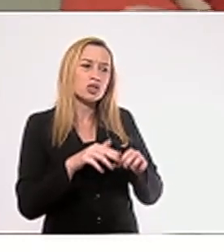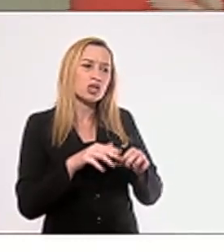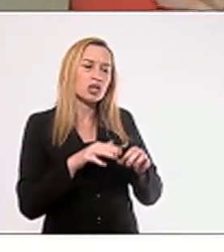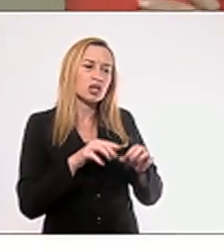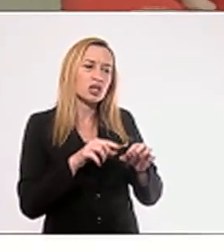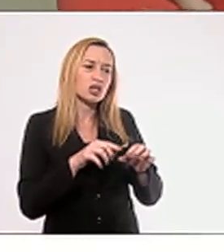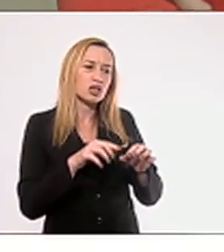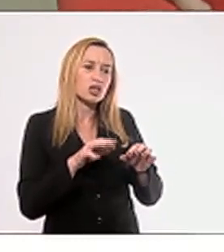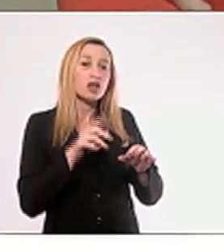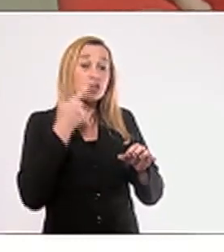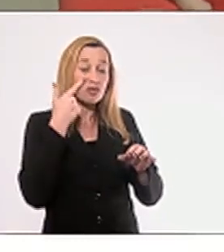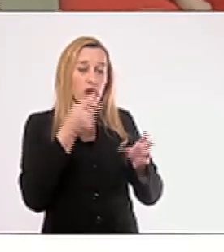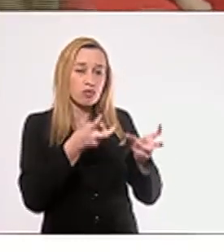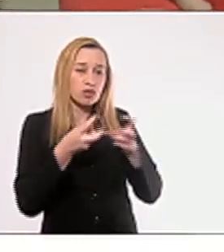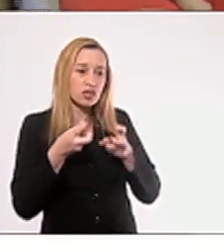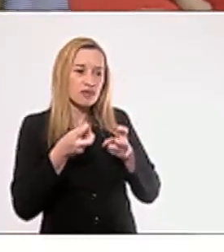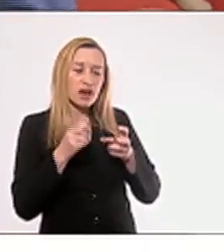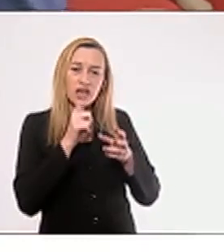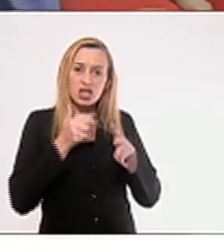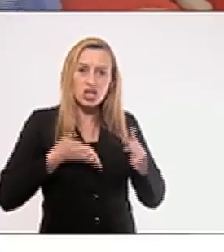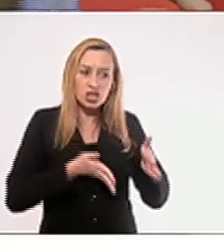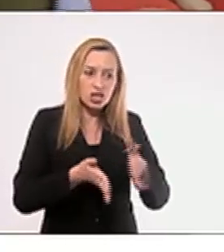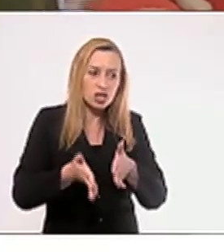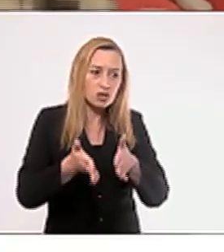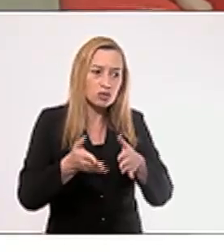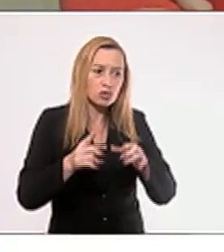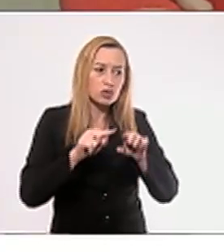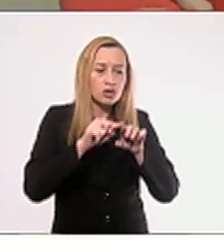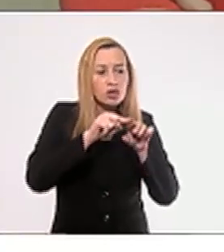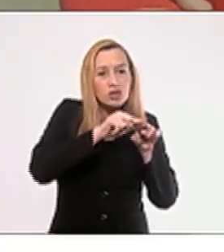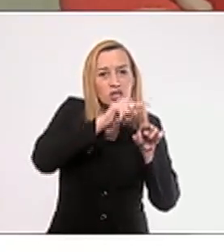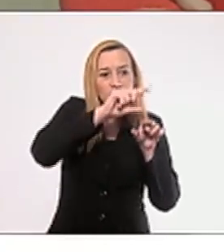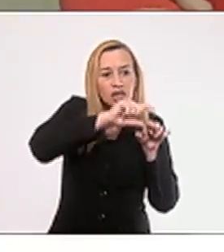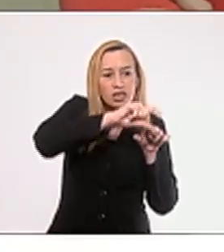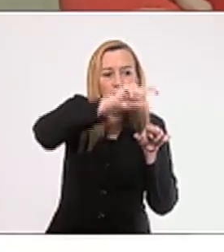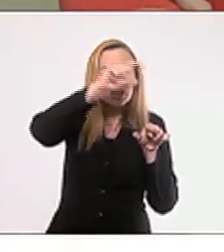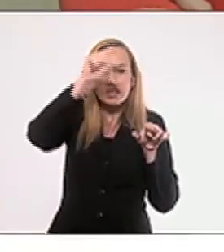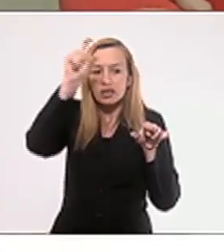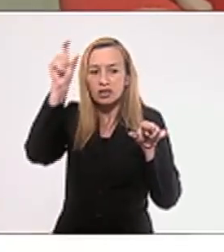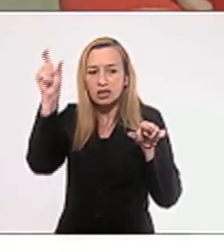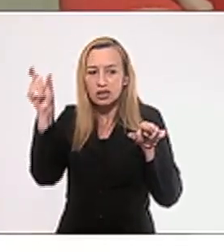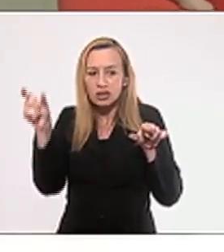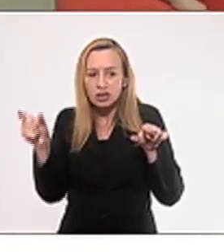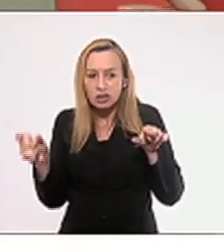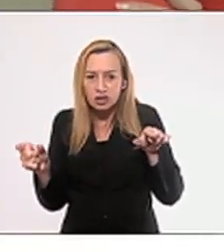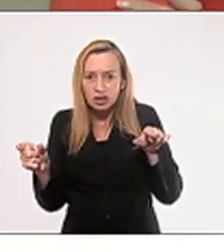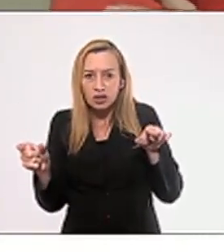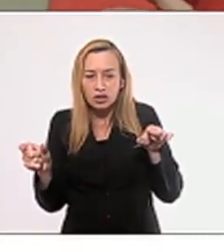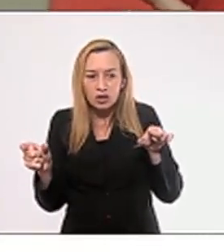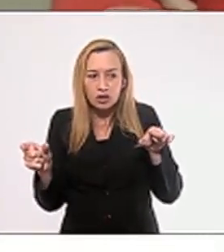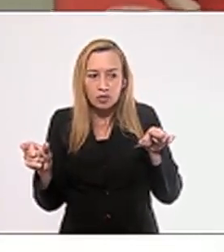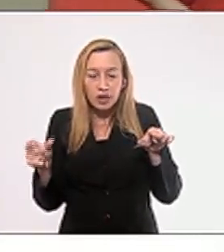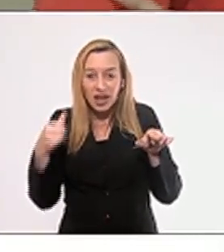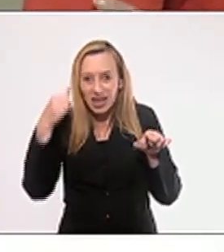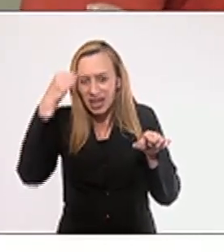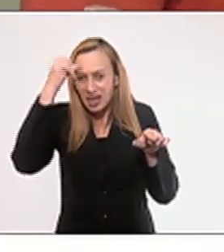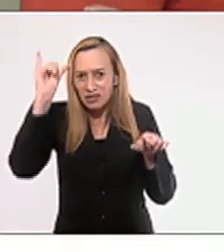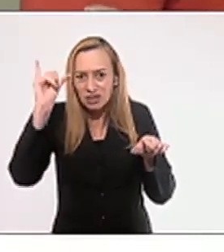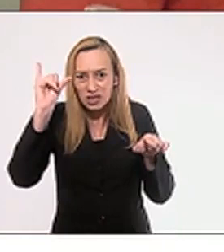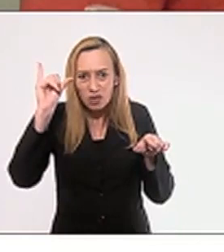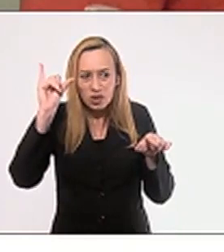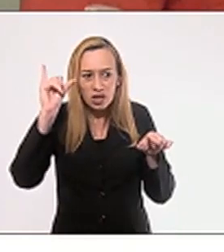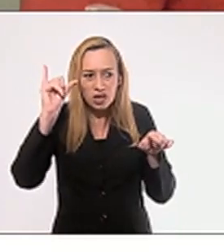travessias, vocês vão observar que em rios, geralmente você tem adutoras que ficam no alto, para evitar o quê? O transbordamento do